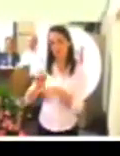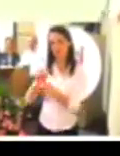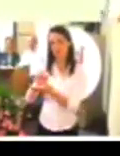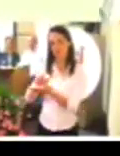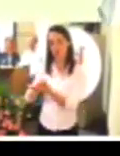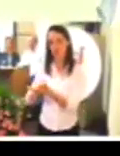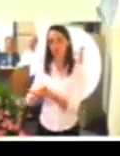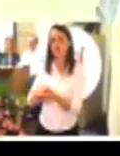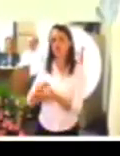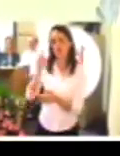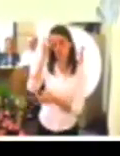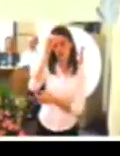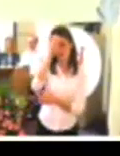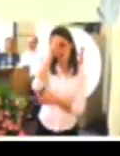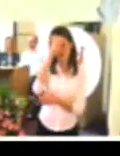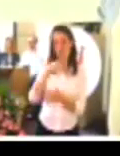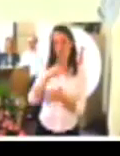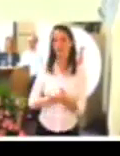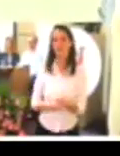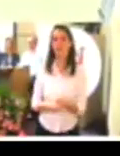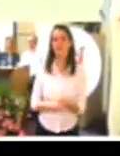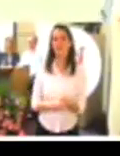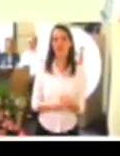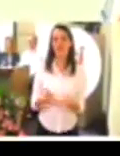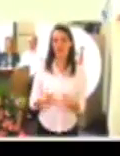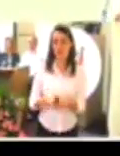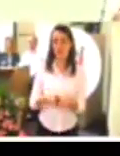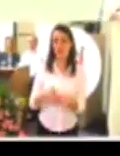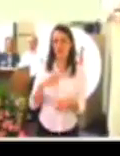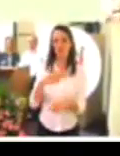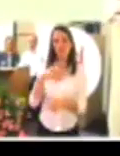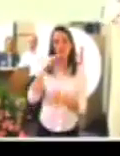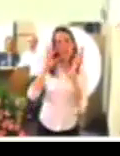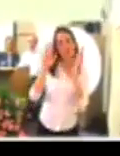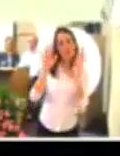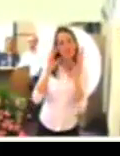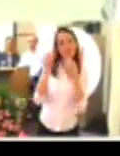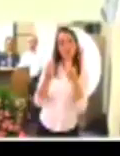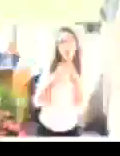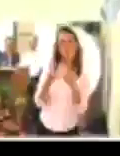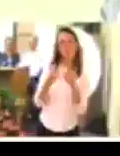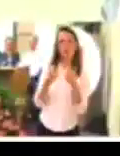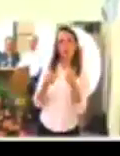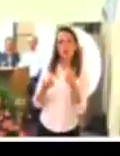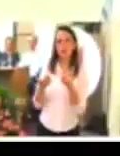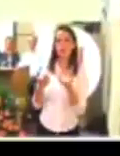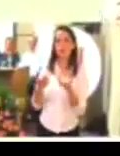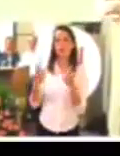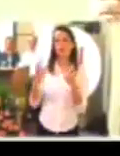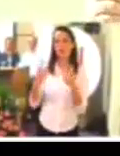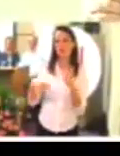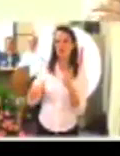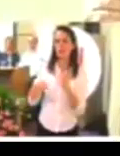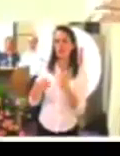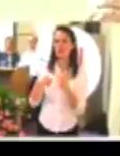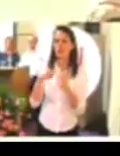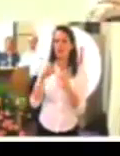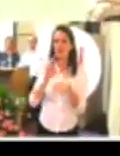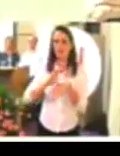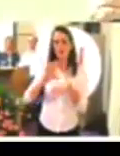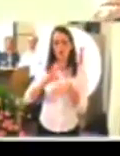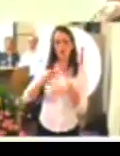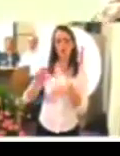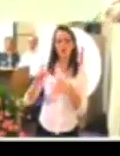município de Criciúma. Eu ficava imaginando como chegam aqueles